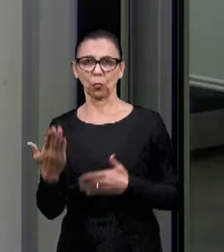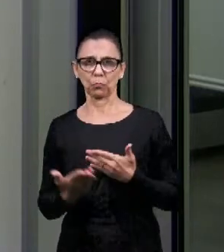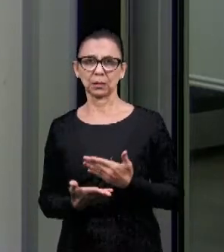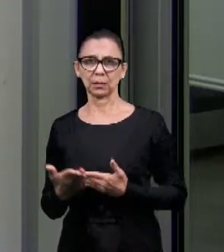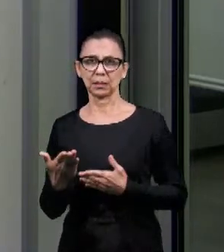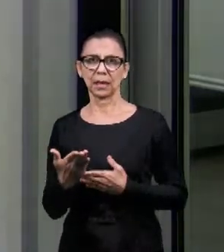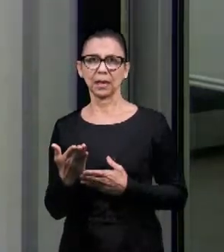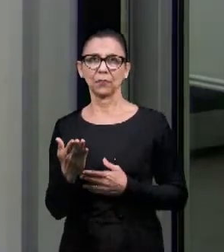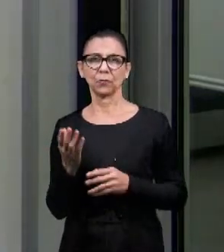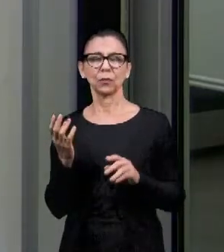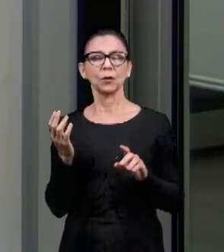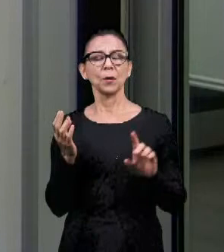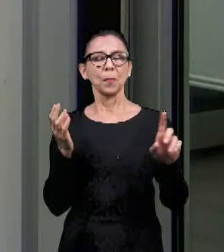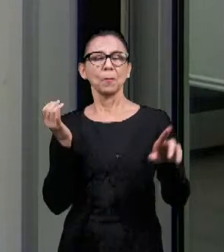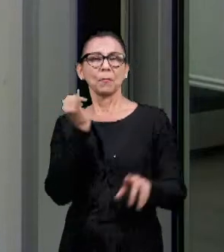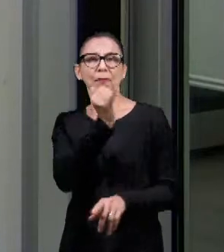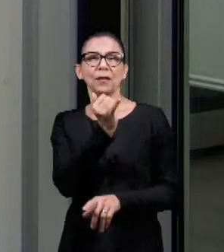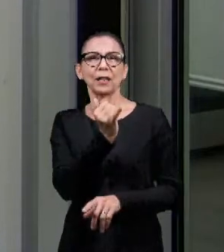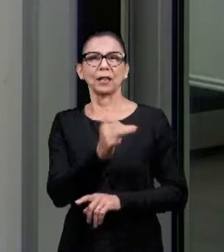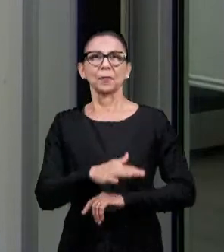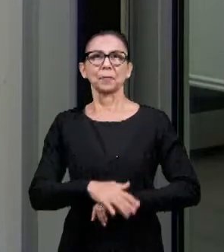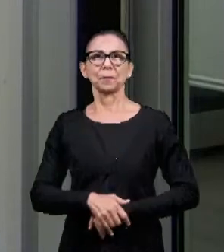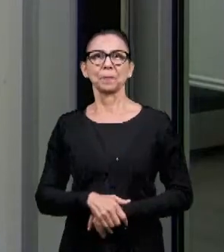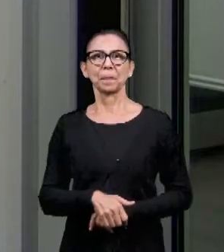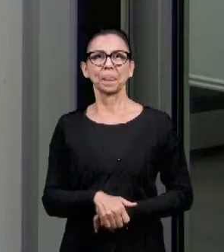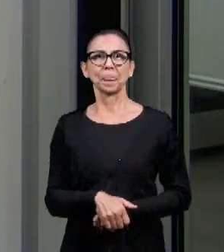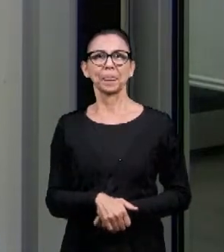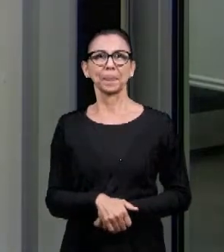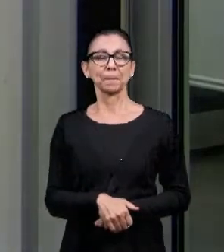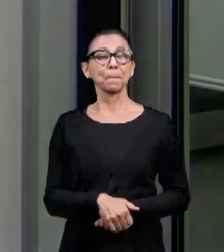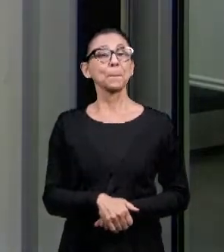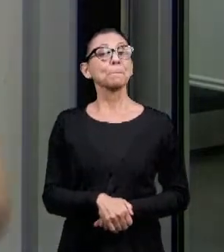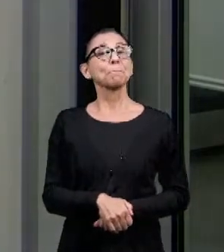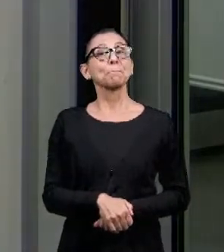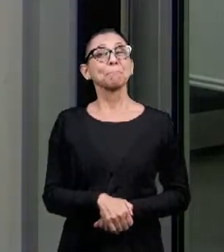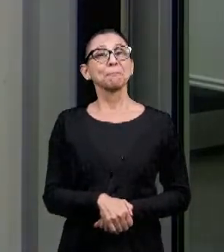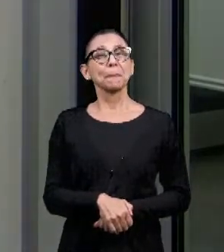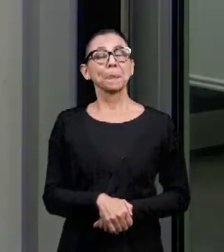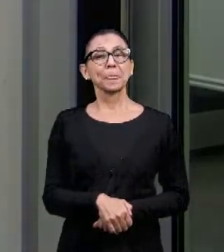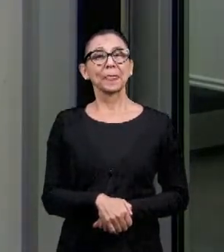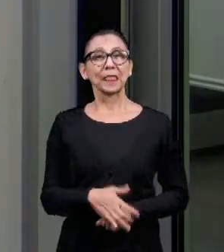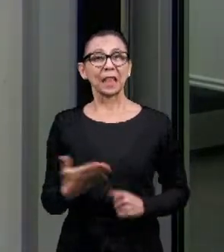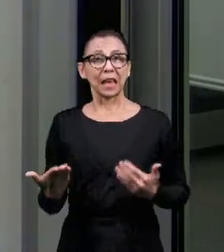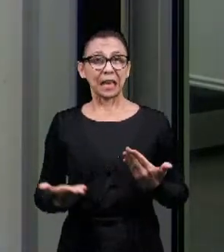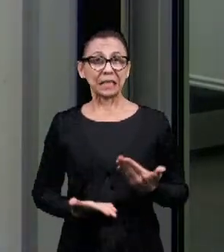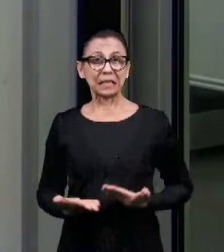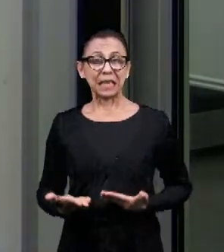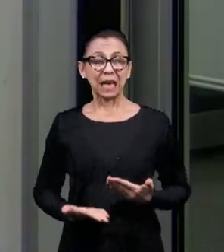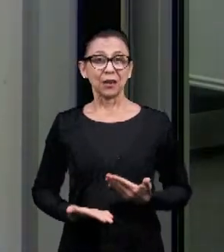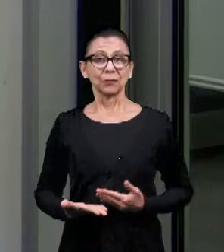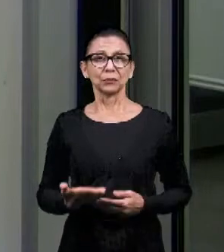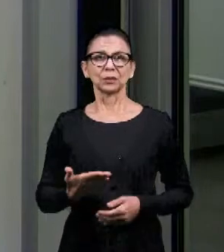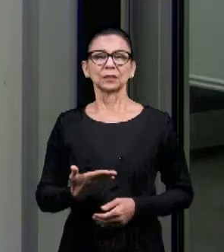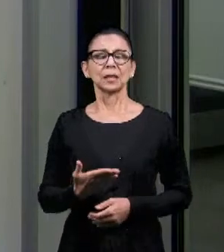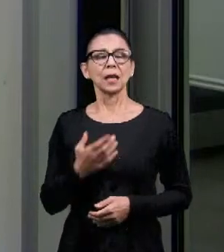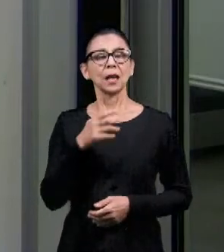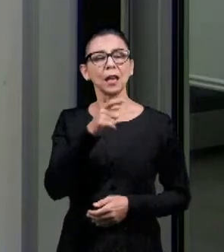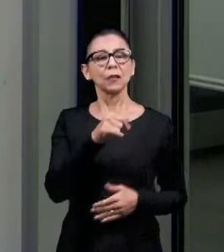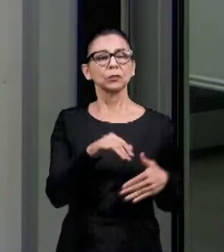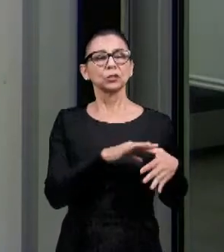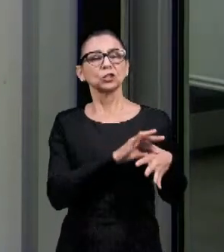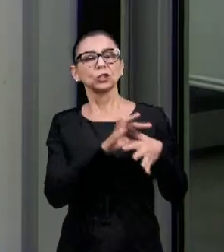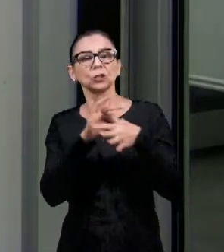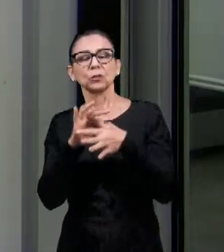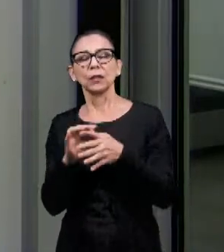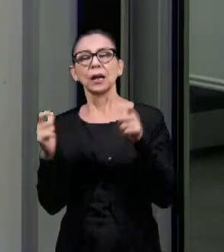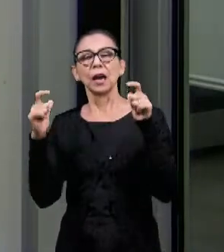comigo. O senhor falou assim: meu servo, eu te levarei a lugares distantes. Rapaz, sabe o que veio na minha cabeça na hora? Vou conhecer São